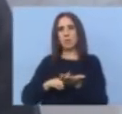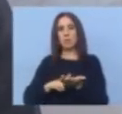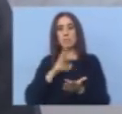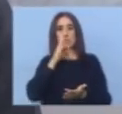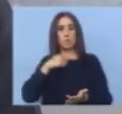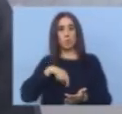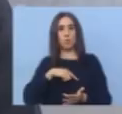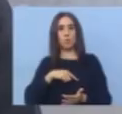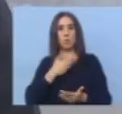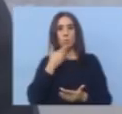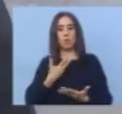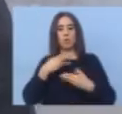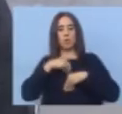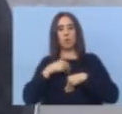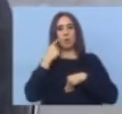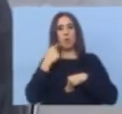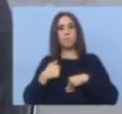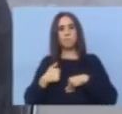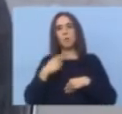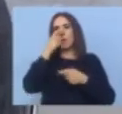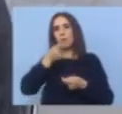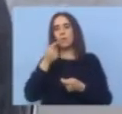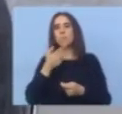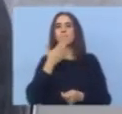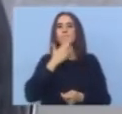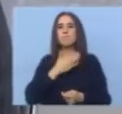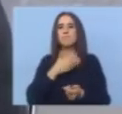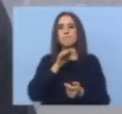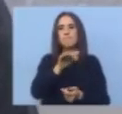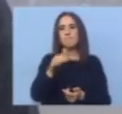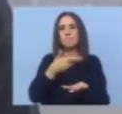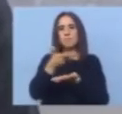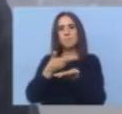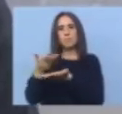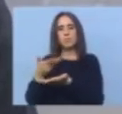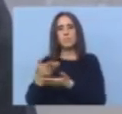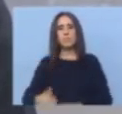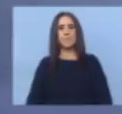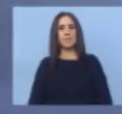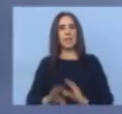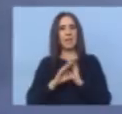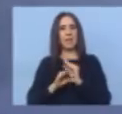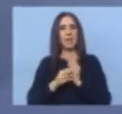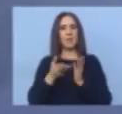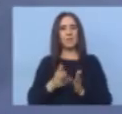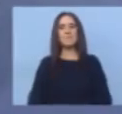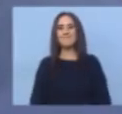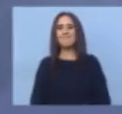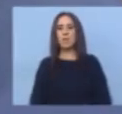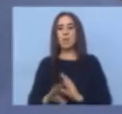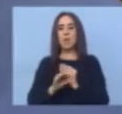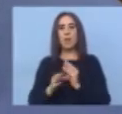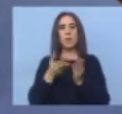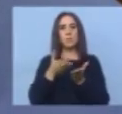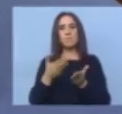nós temos competências e conhecimentos agrícolas, é uma mais-valia que temos para chegar às pessoas. Há uma ajuda na conversa. É uma ajuda na conversa, para puxar a conversa,